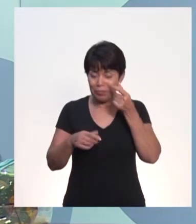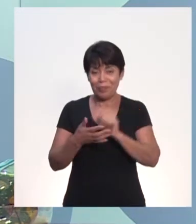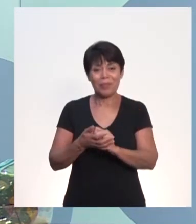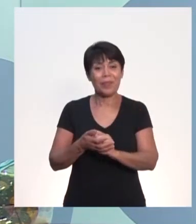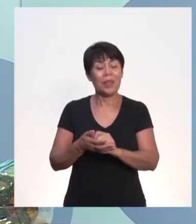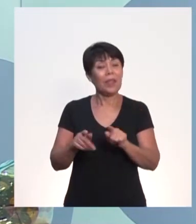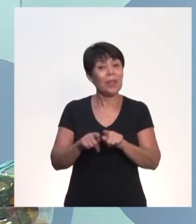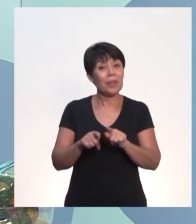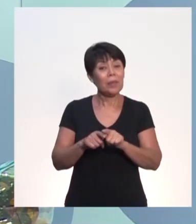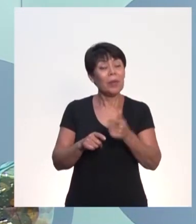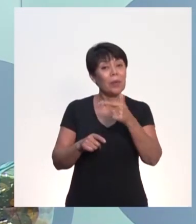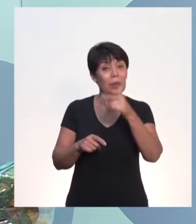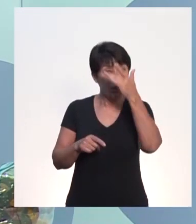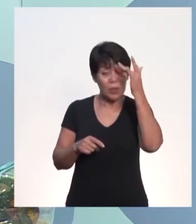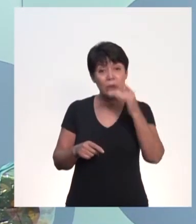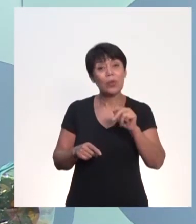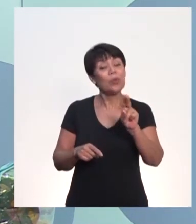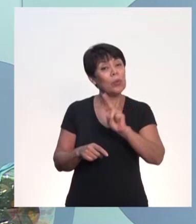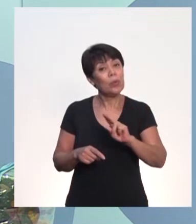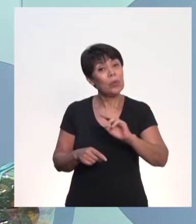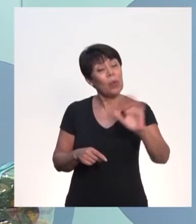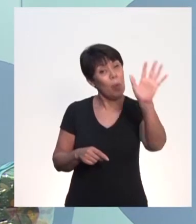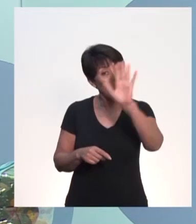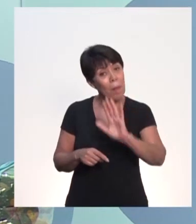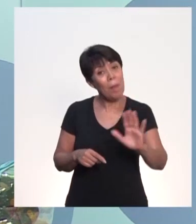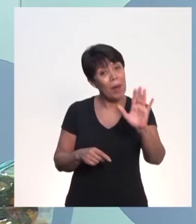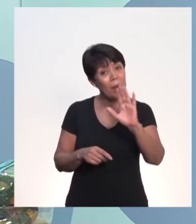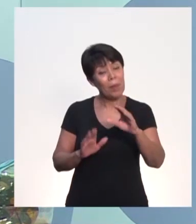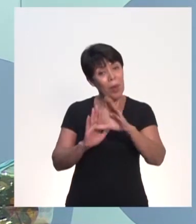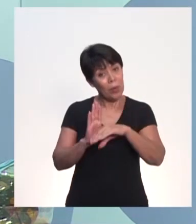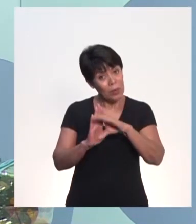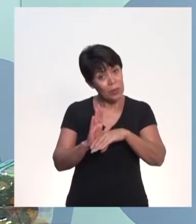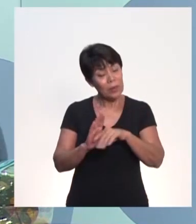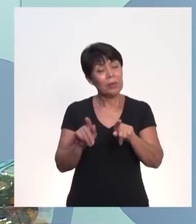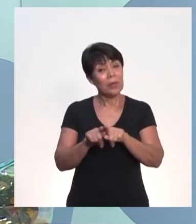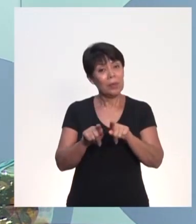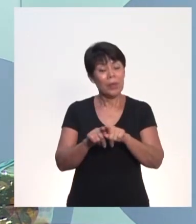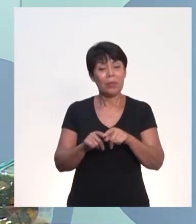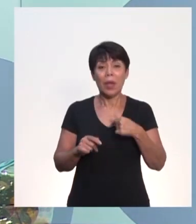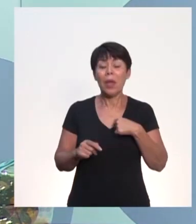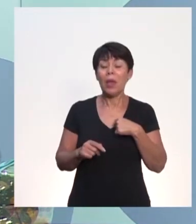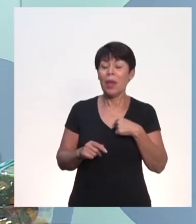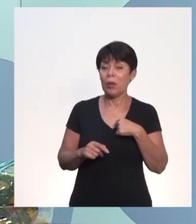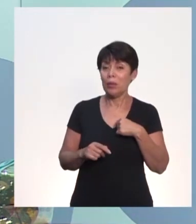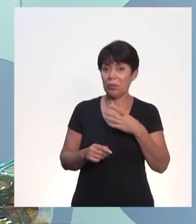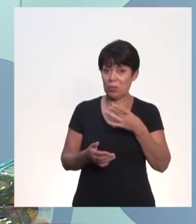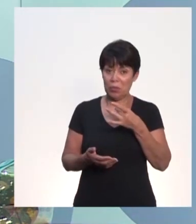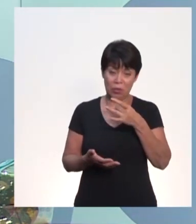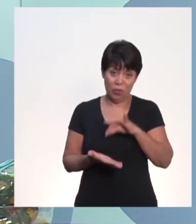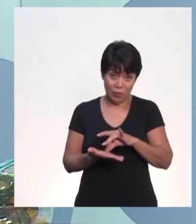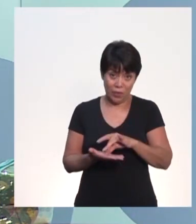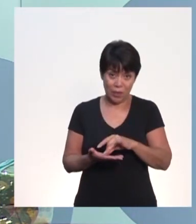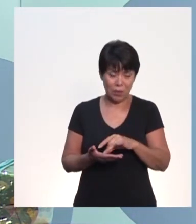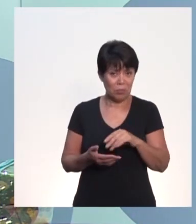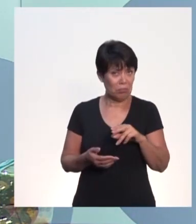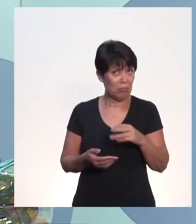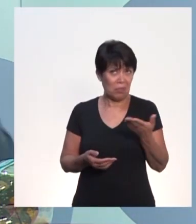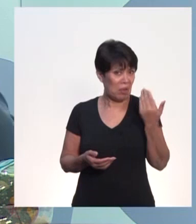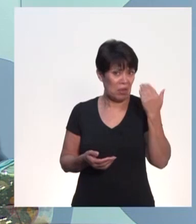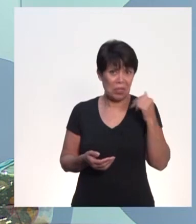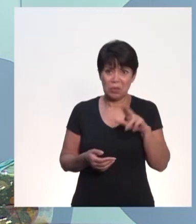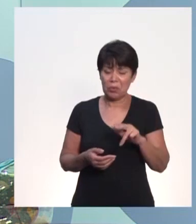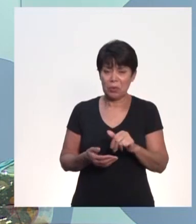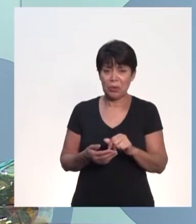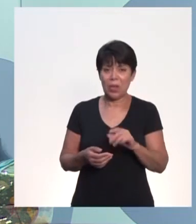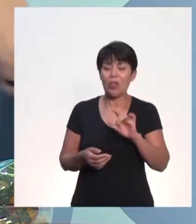por incrível que pareça, muita gente usa o mapa conceitual também. Essa era uma técnica que eu, sinceramente, não utilizava tanto, e eu só fui utilizar